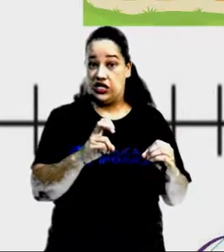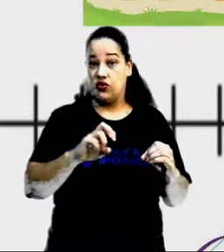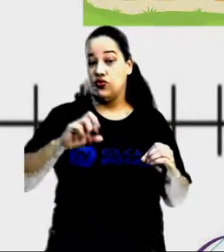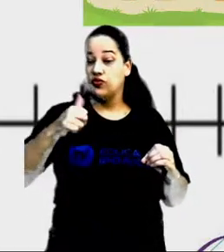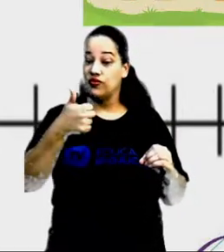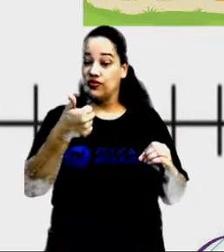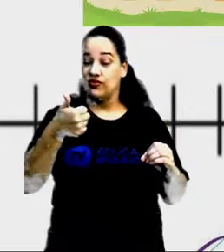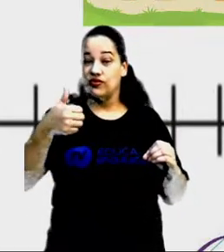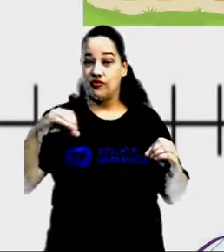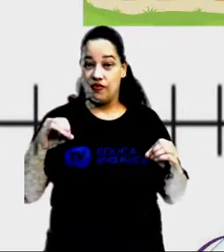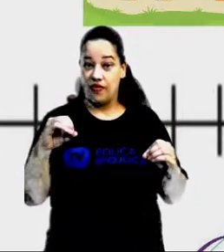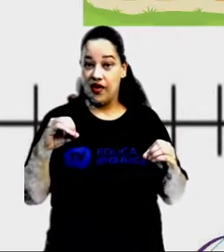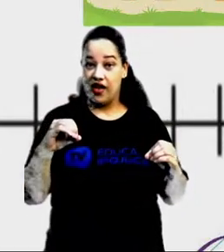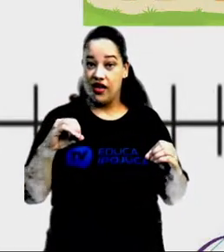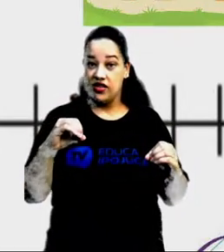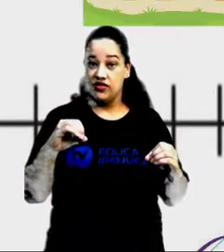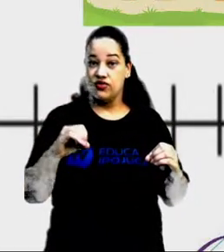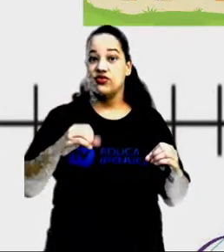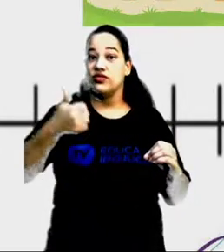10,